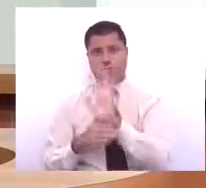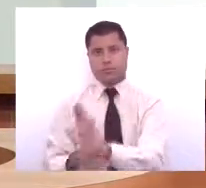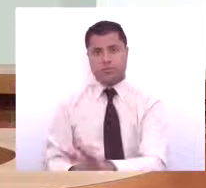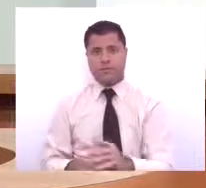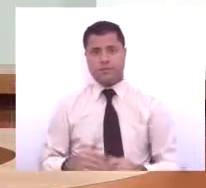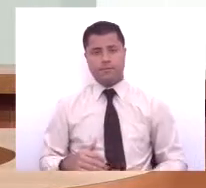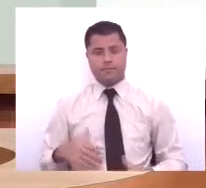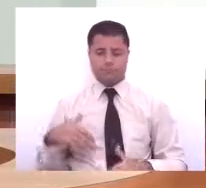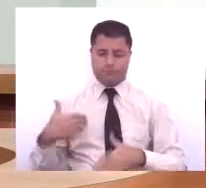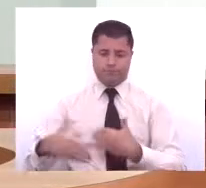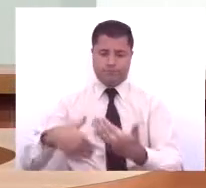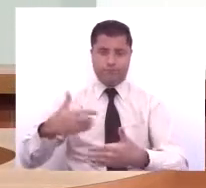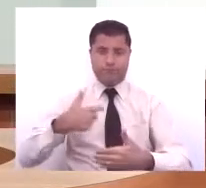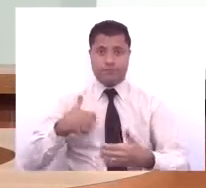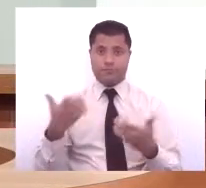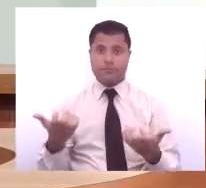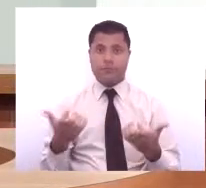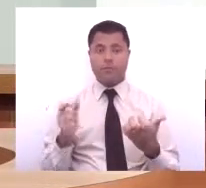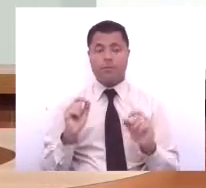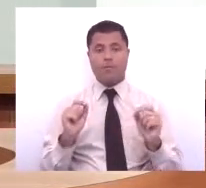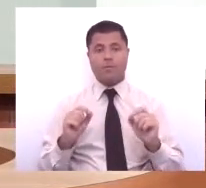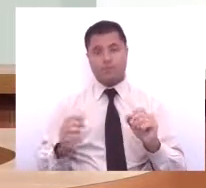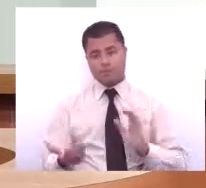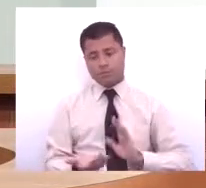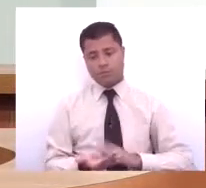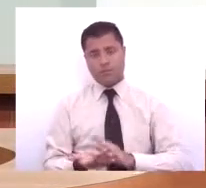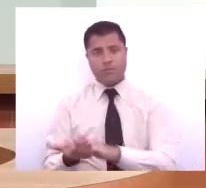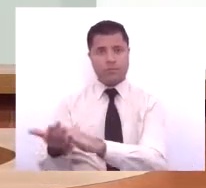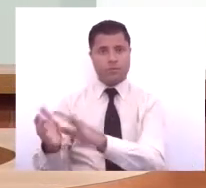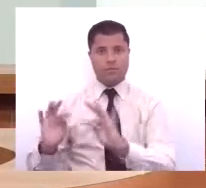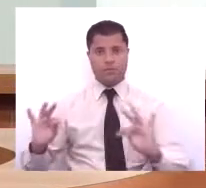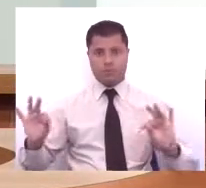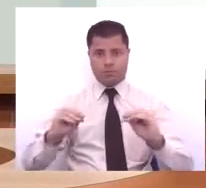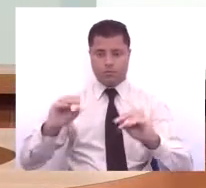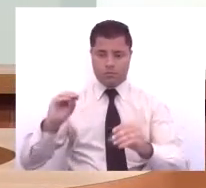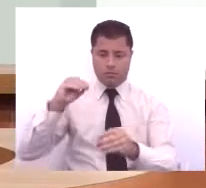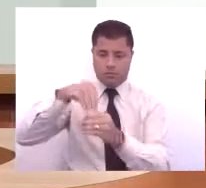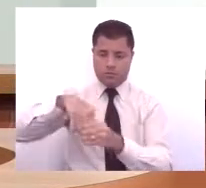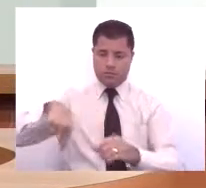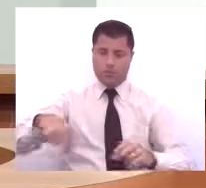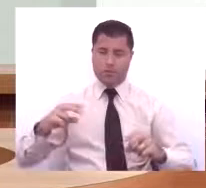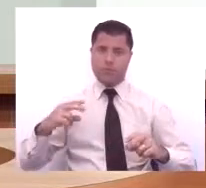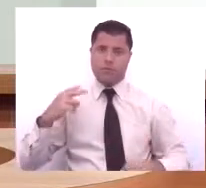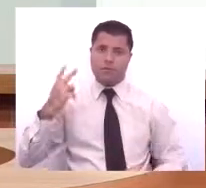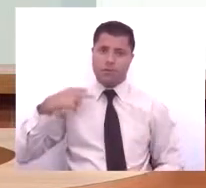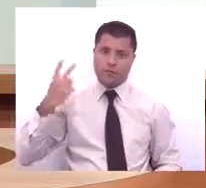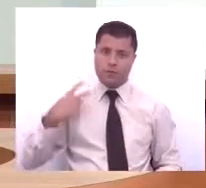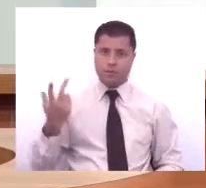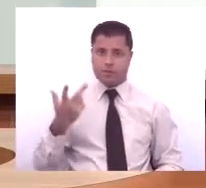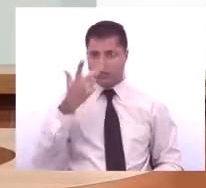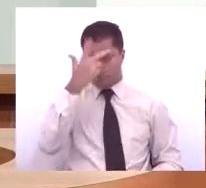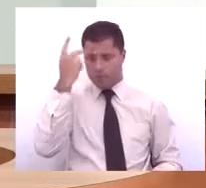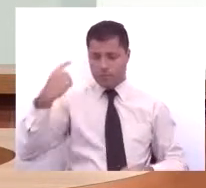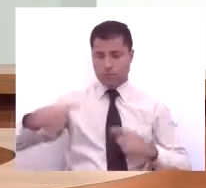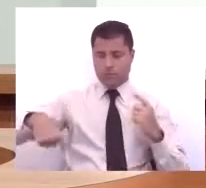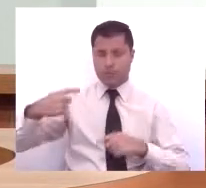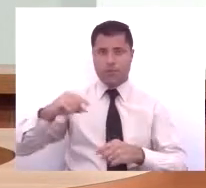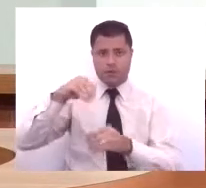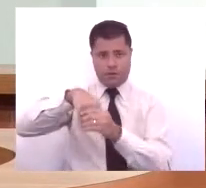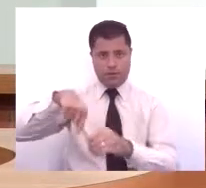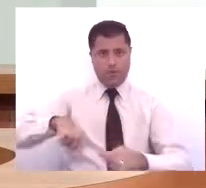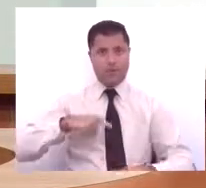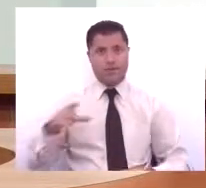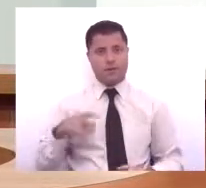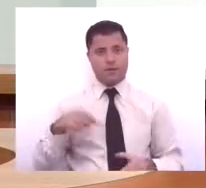na verdade, eu quero parabenizar todos os parlamentares dessa casa que disputaram as eleições, os eleitos e os não